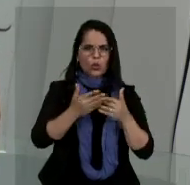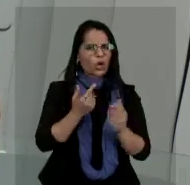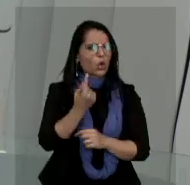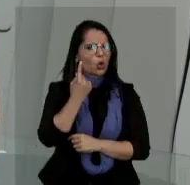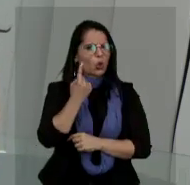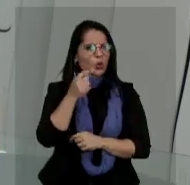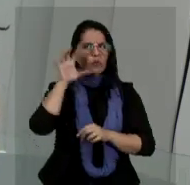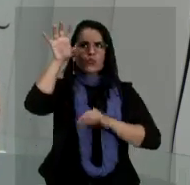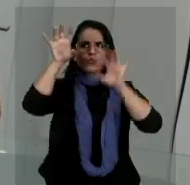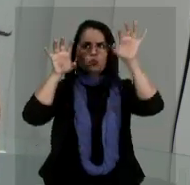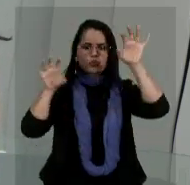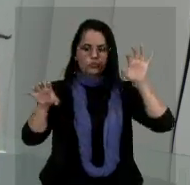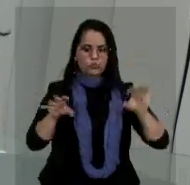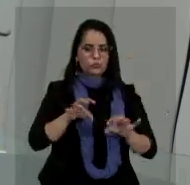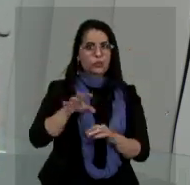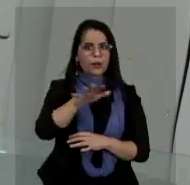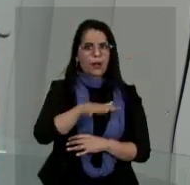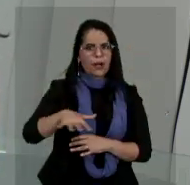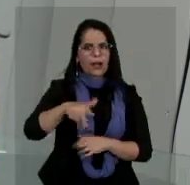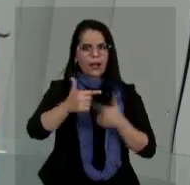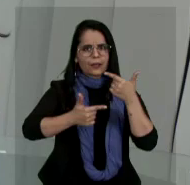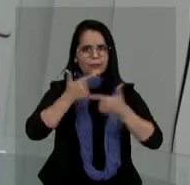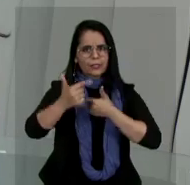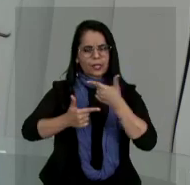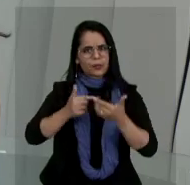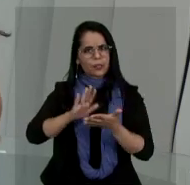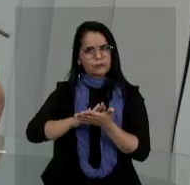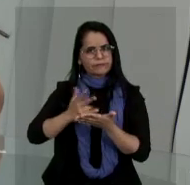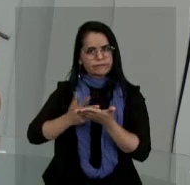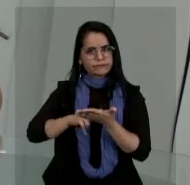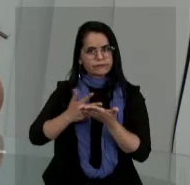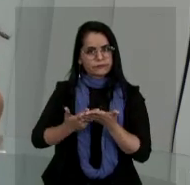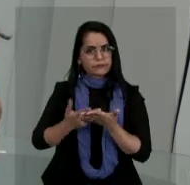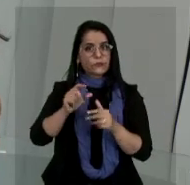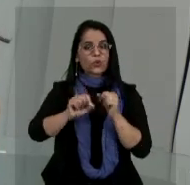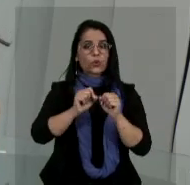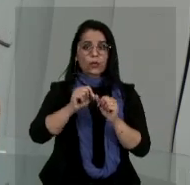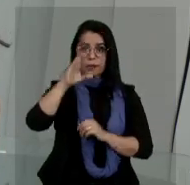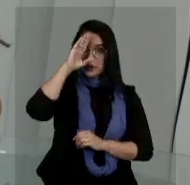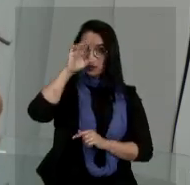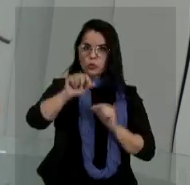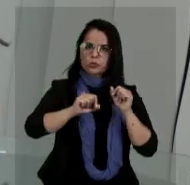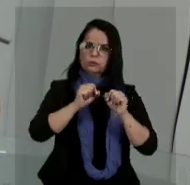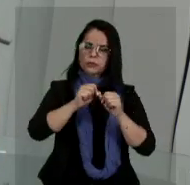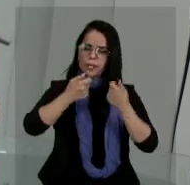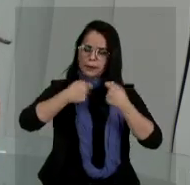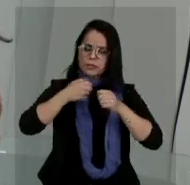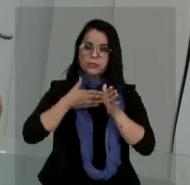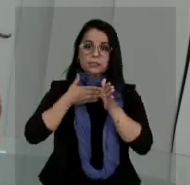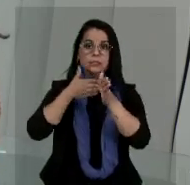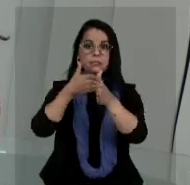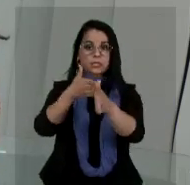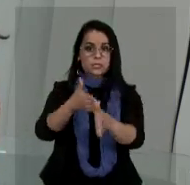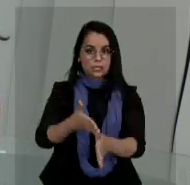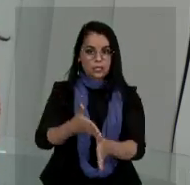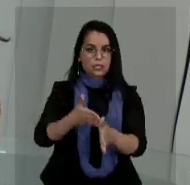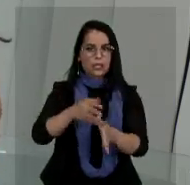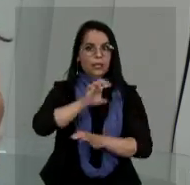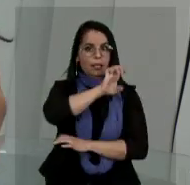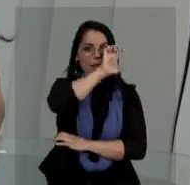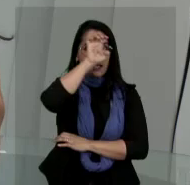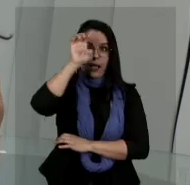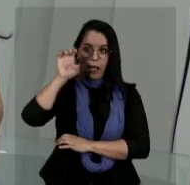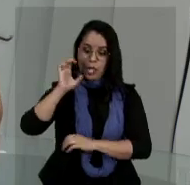desses nichos de área de trabalho do tradutor e do intérprete, ele principalmente tem que seguir o código de